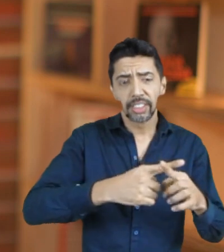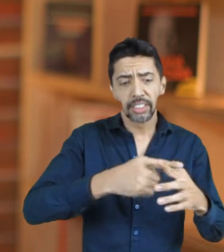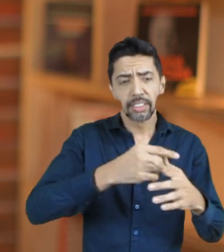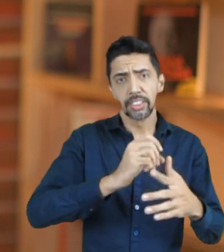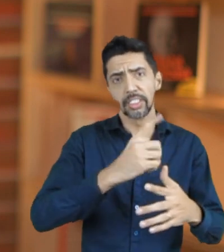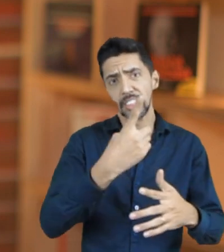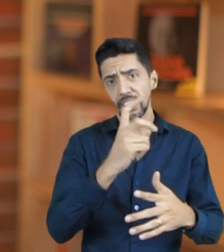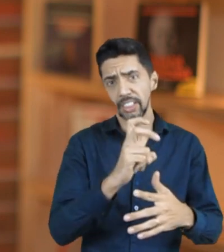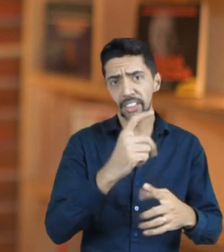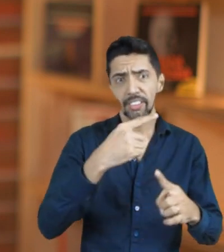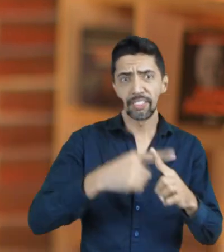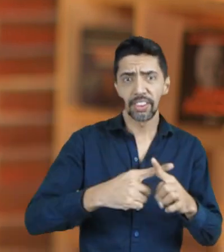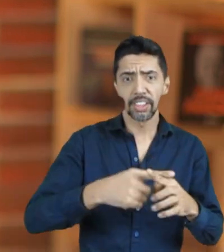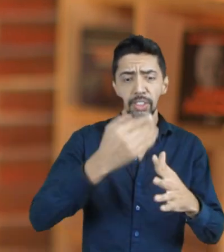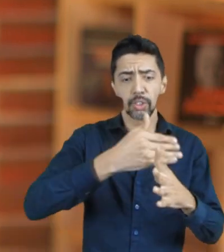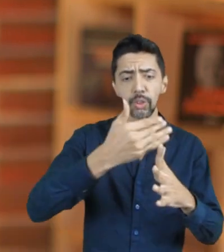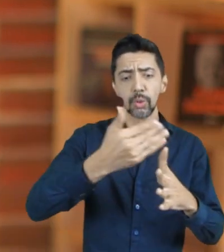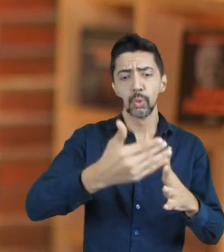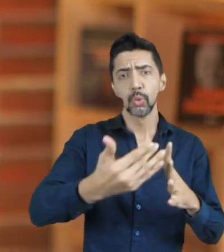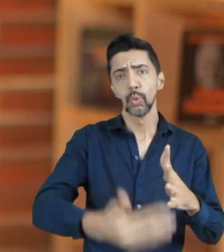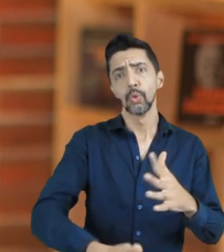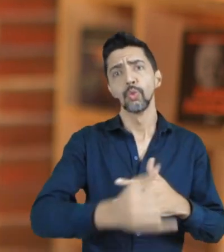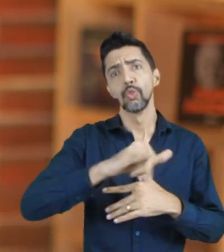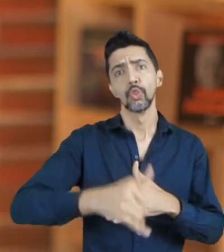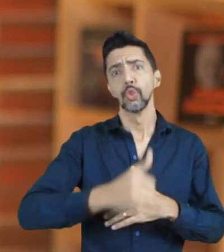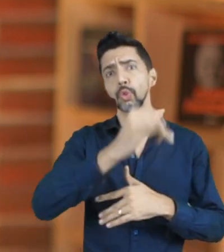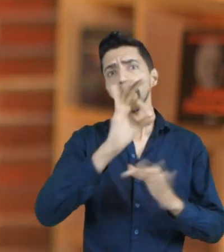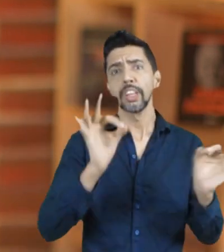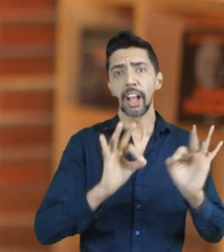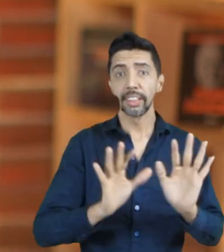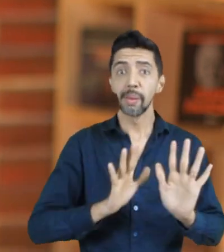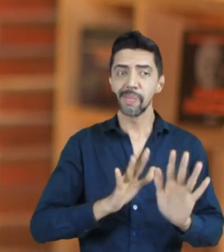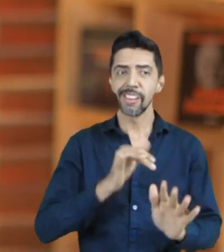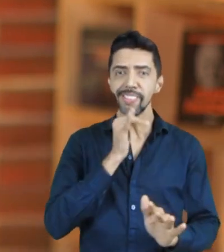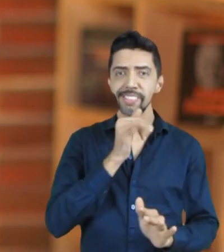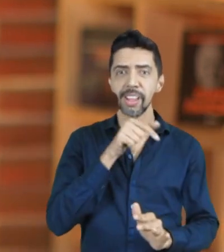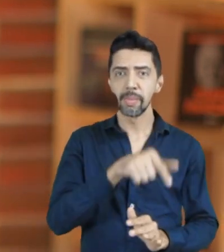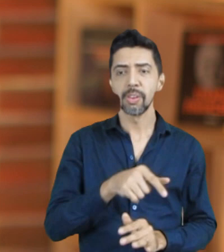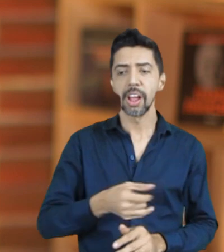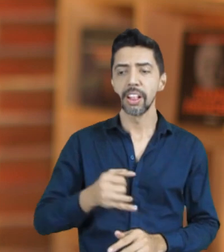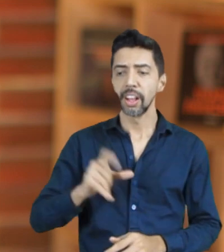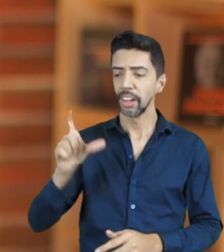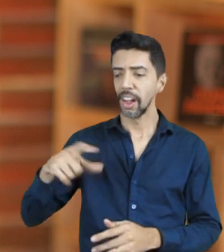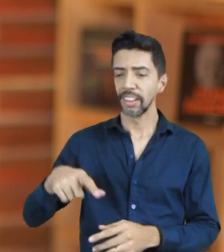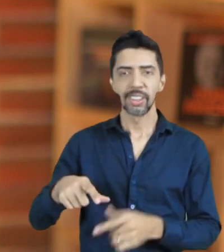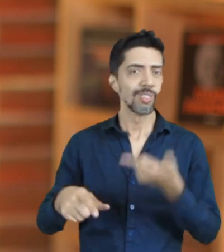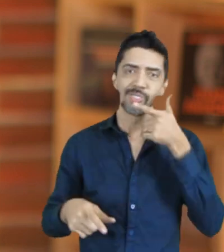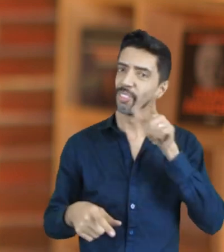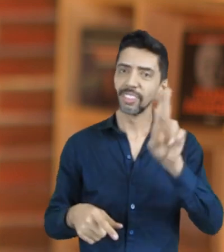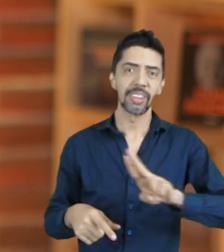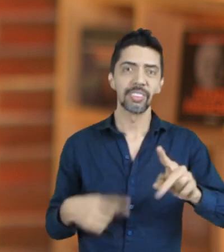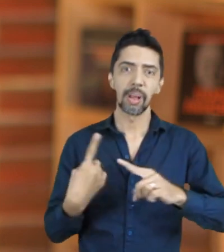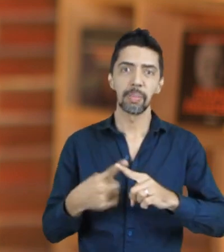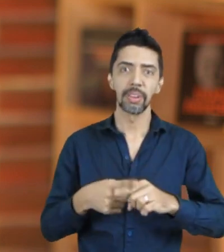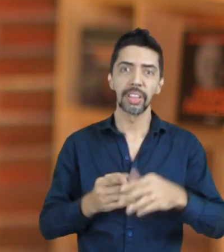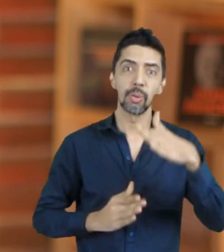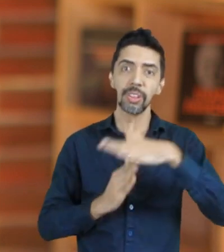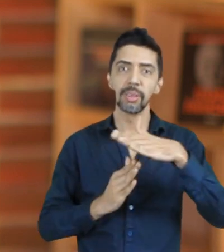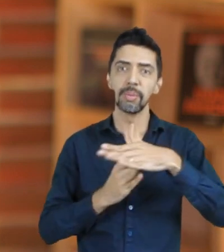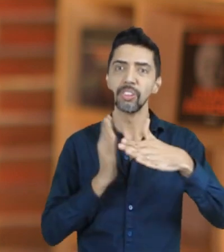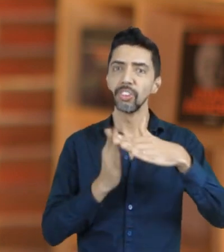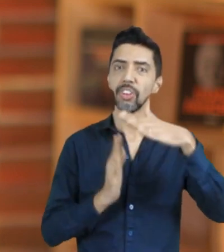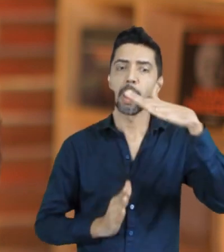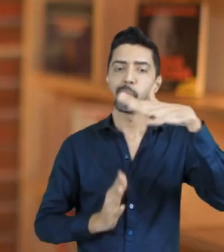15 20 parcelas sem juros só que ela não consegue utilizar o cartão de crédito dela porque o limite já está totalmente